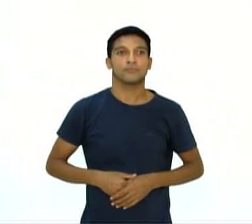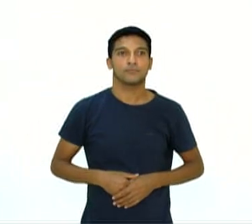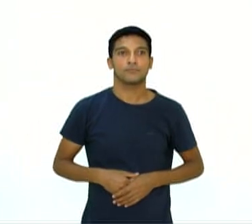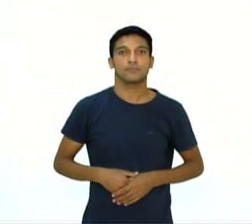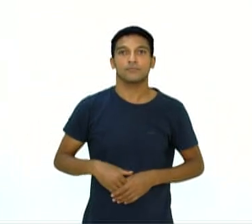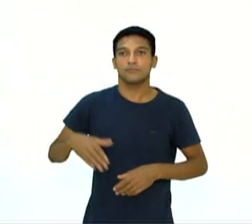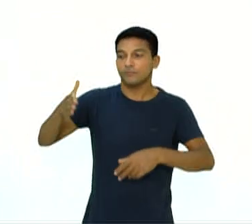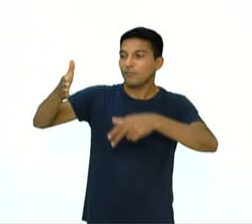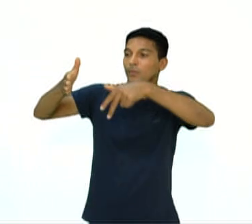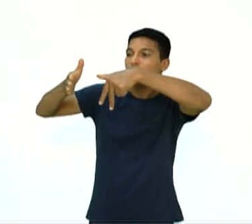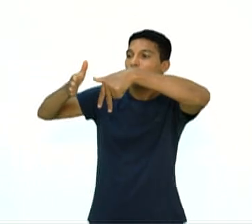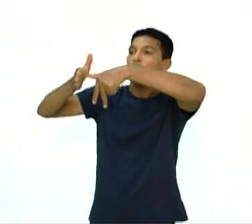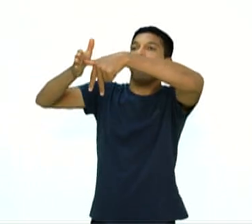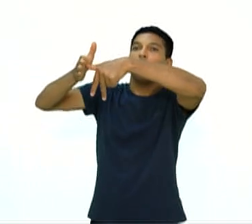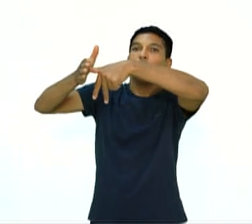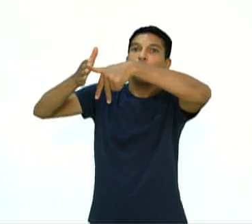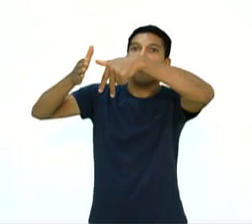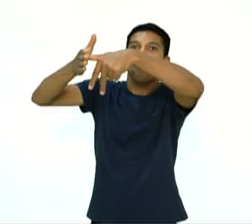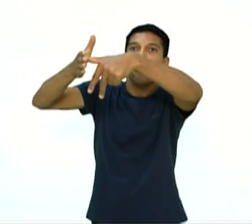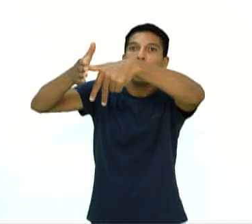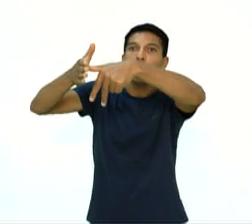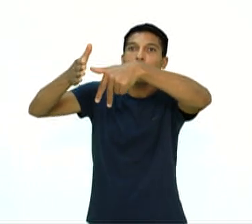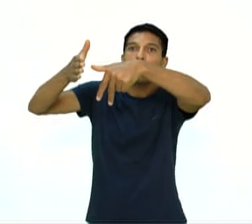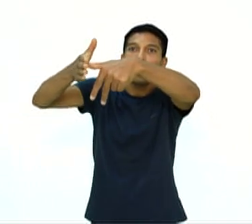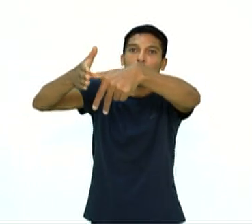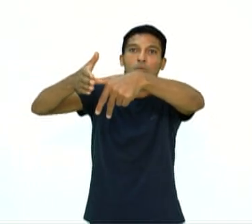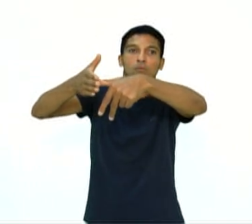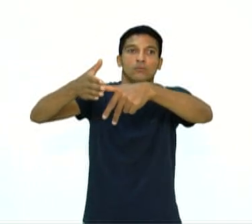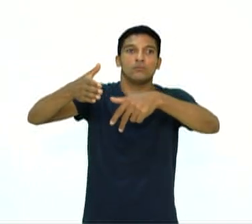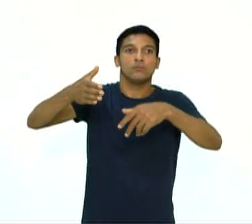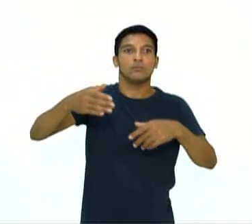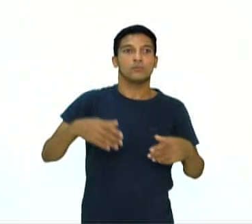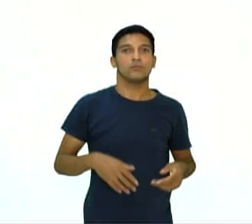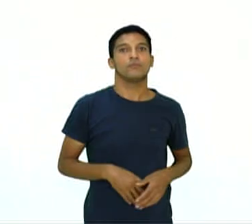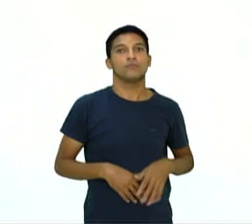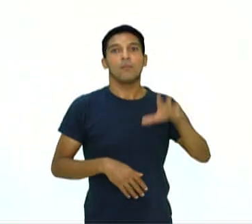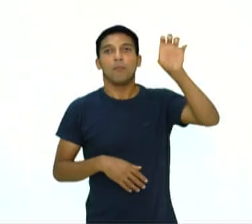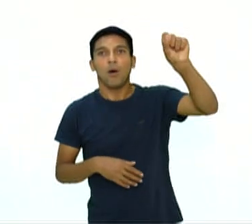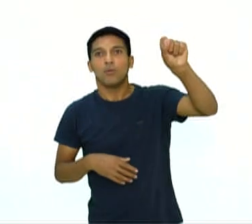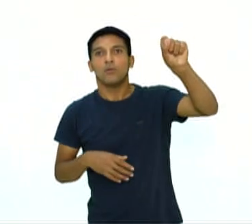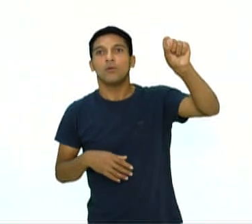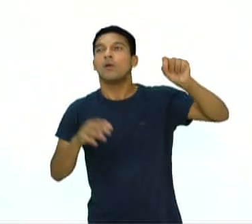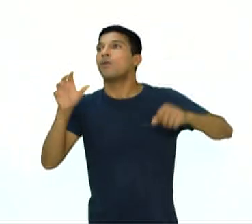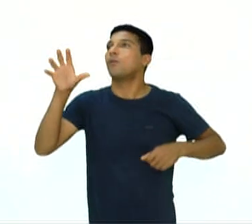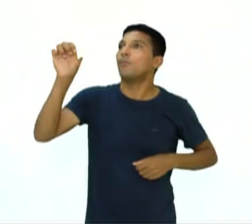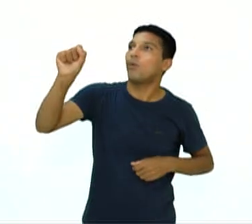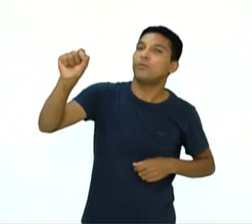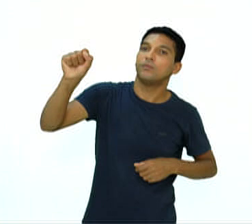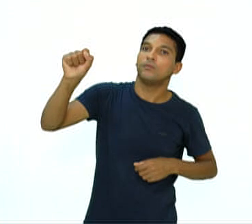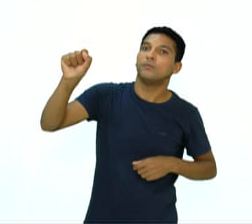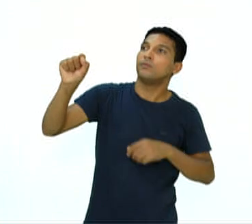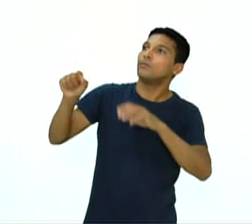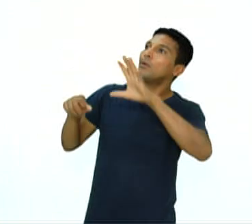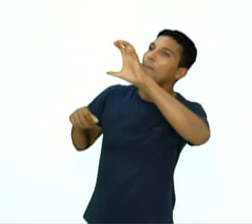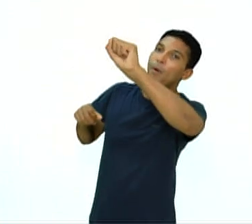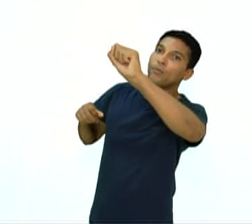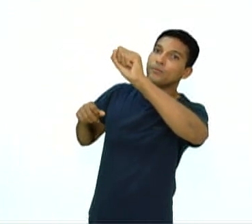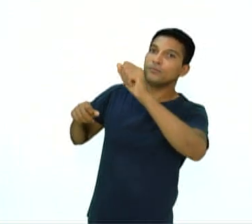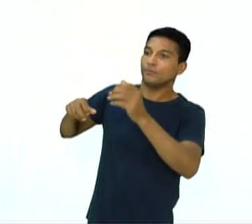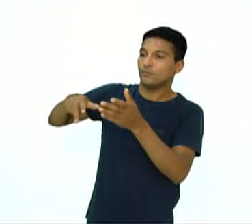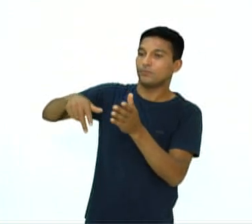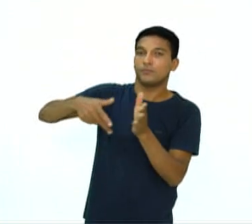1920, possivelmente 2020, desculpem, né? Possivelmente 2021,